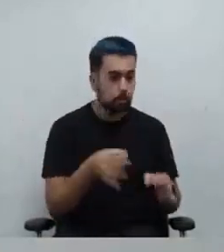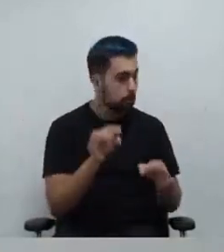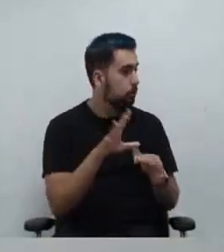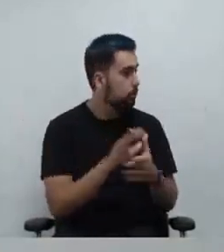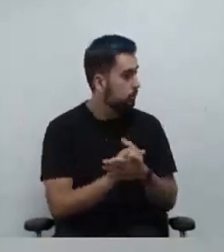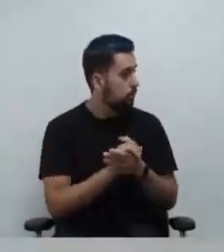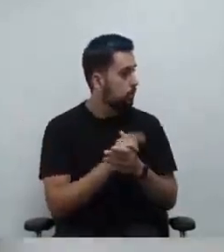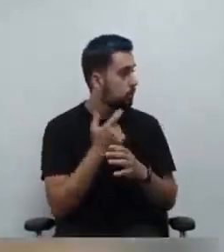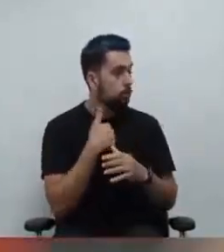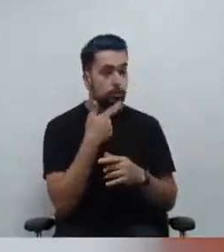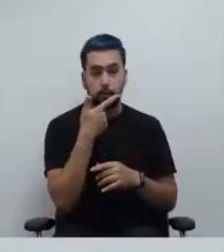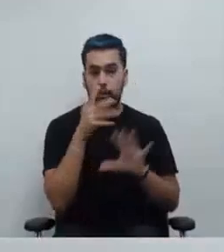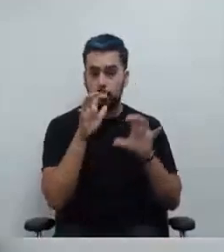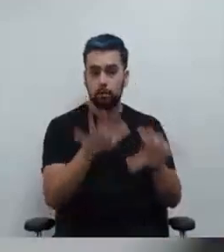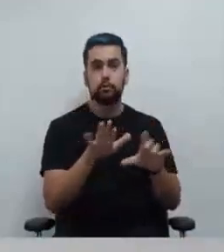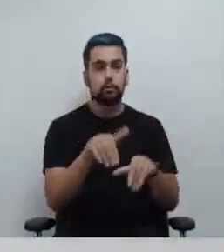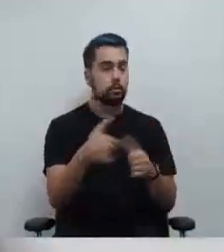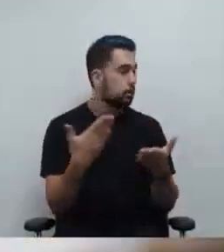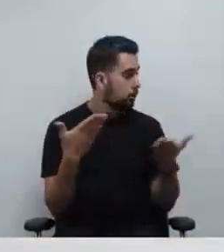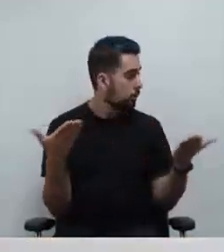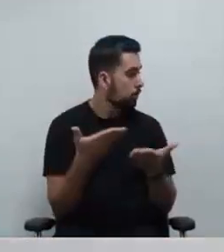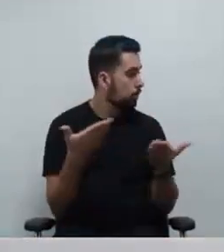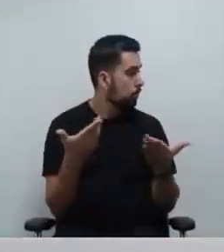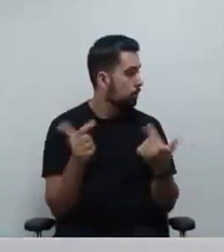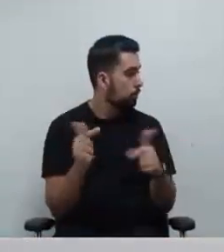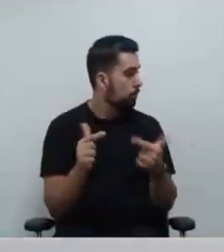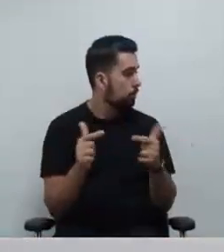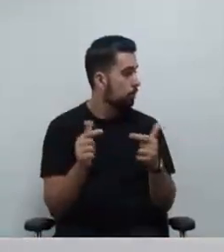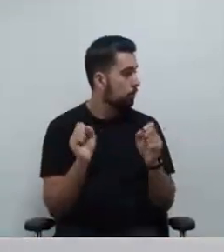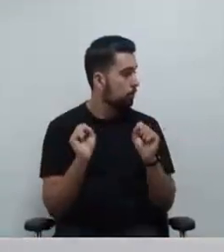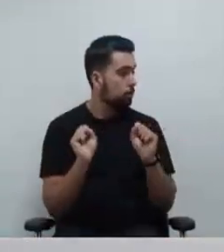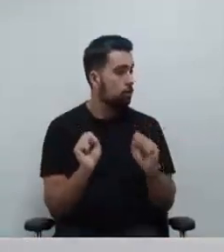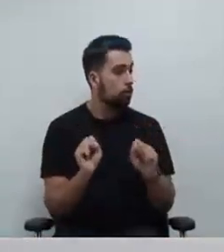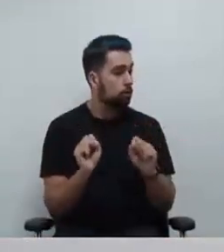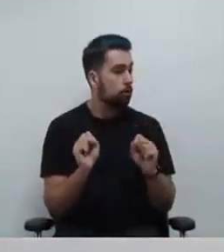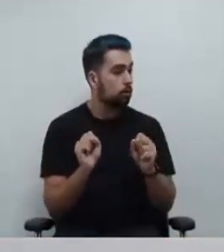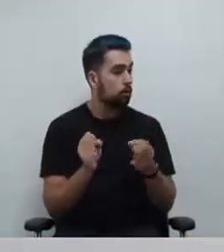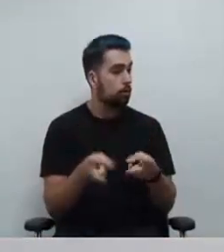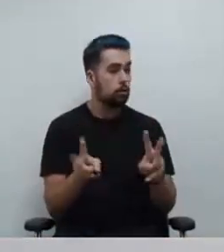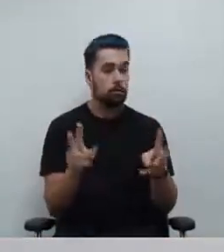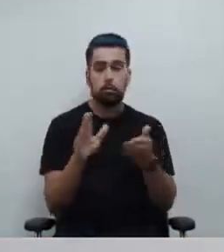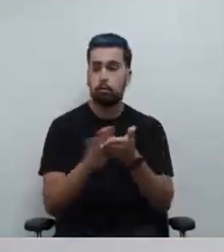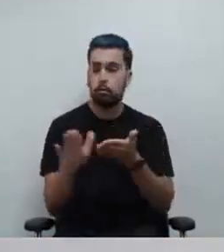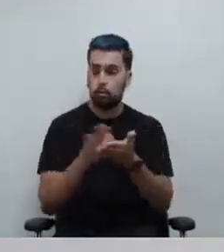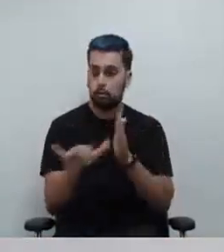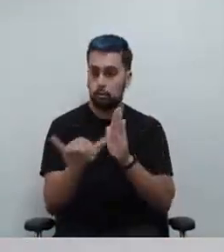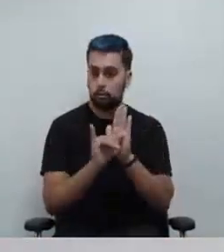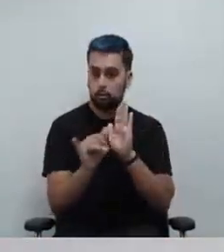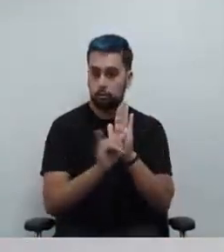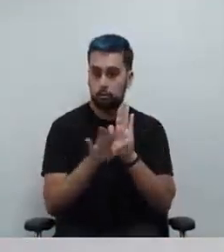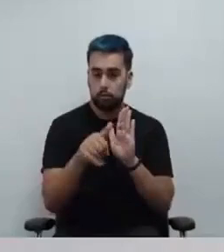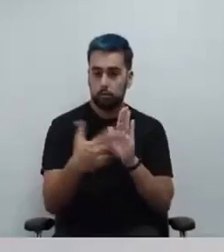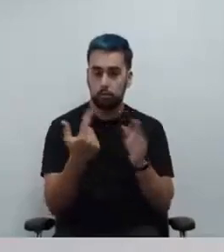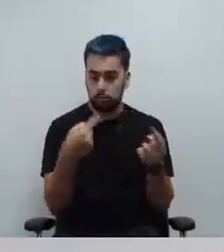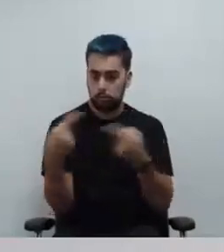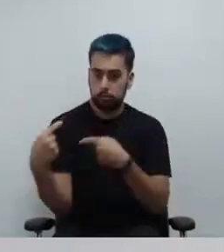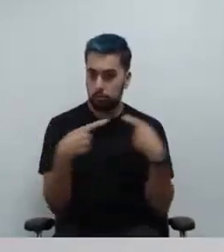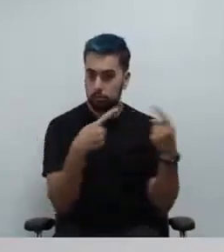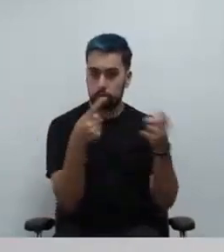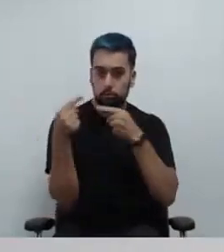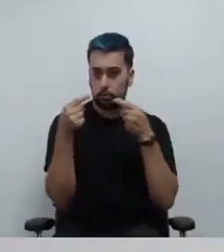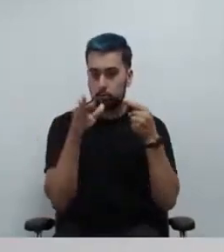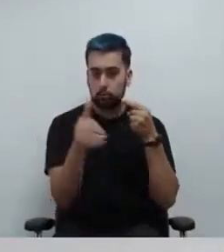falar exatamente isso. Agora, não há nenhum óbice à continuidade da publicação dos editais, inscrições, enfim,